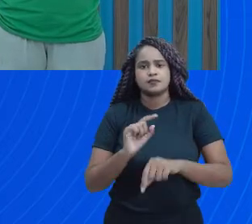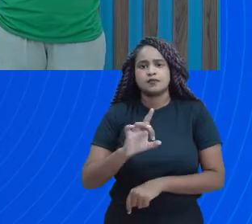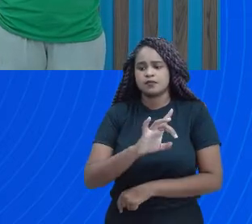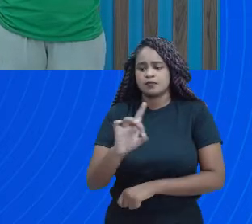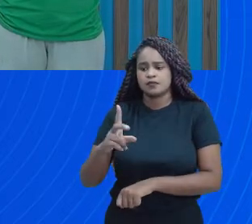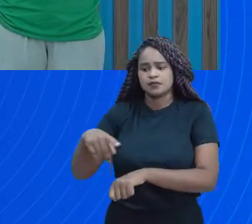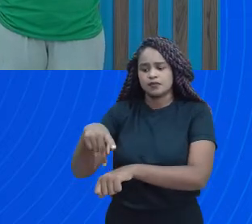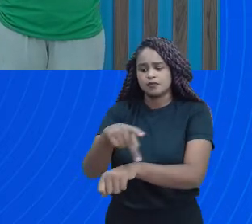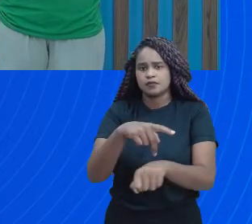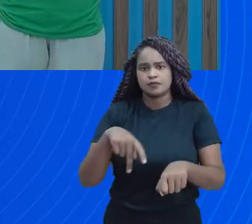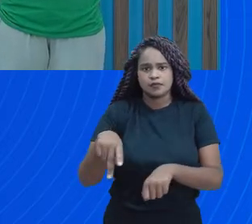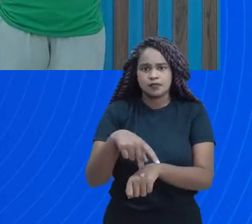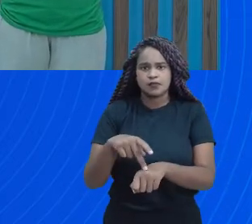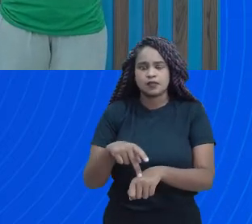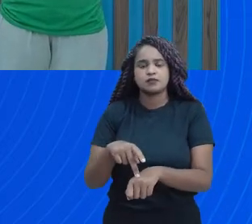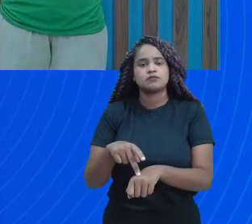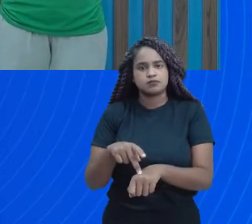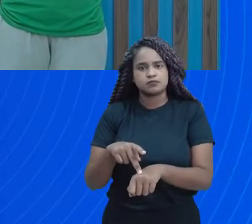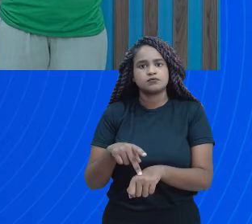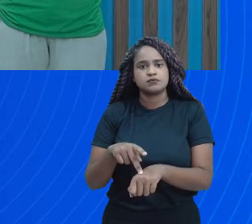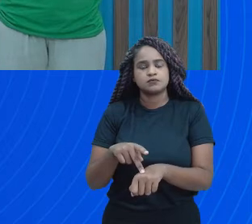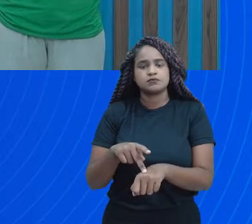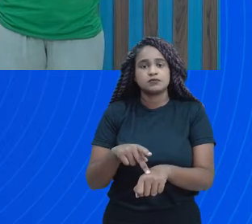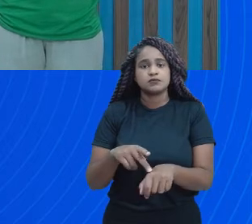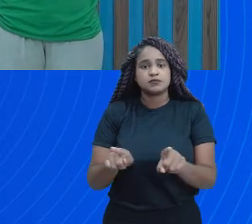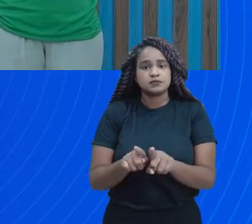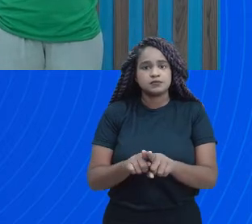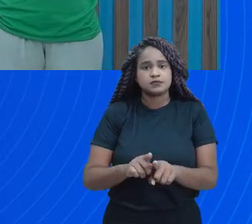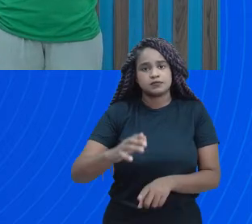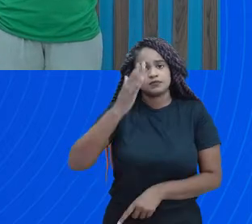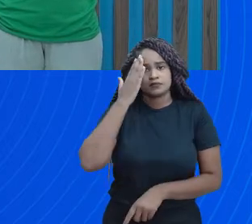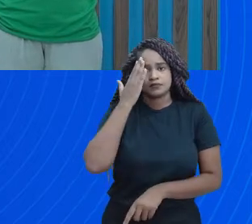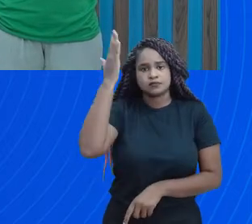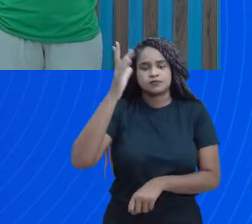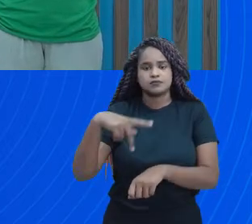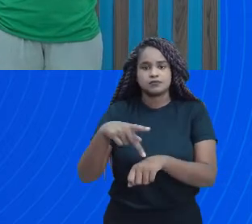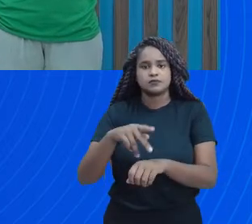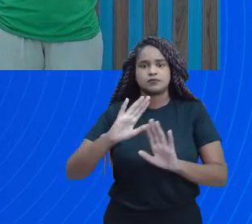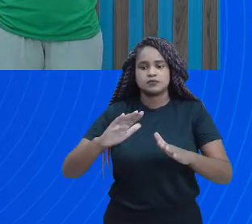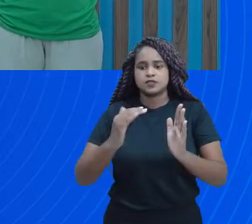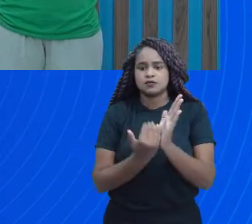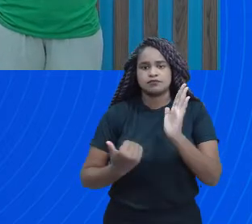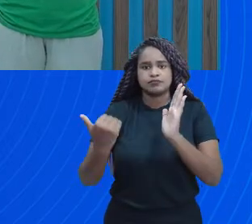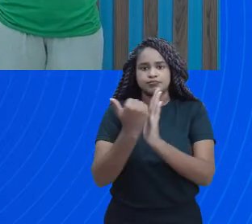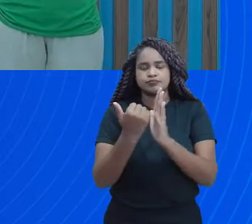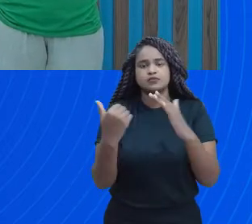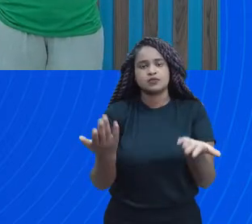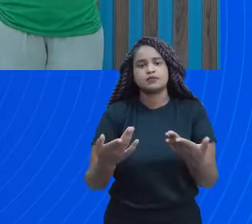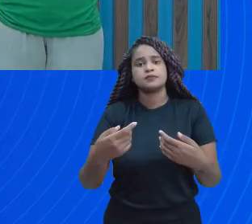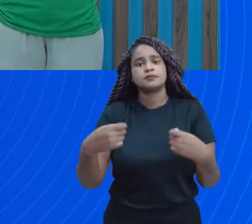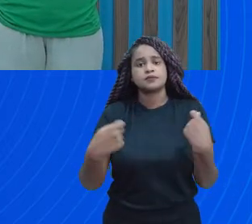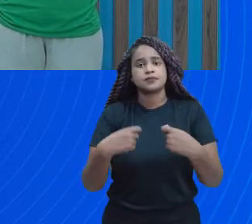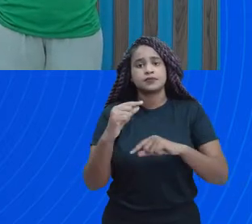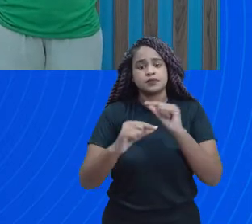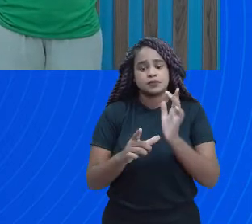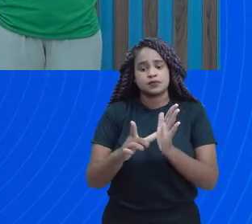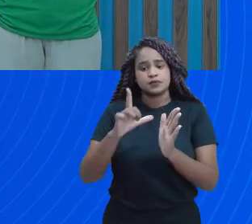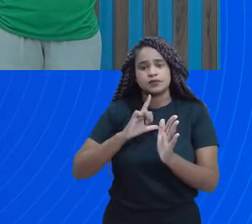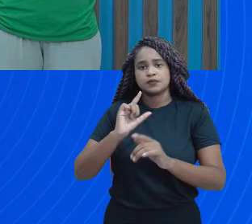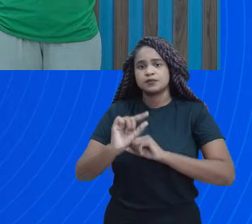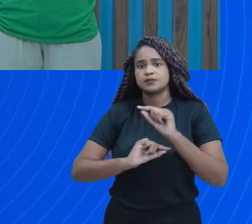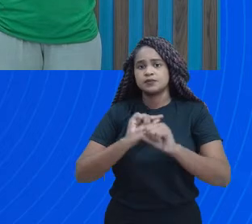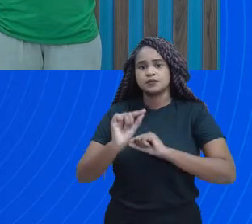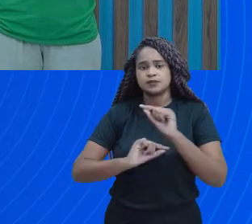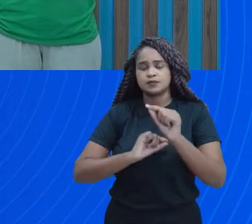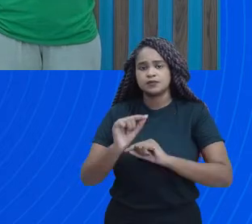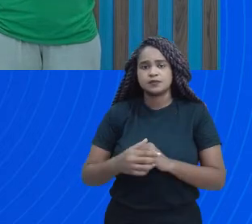cada país ali envolvido, principalmente os países desenvolvidos, né, porque eles precisaram, a partir